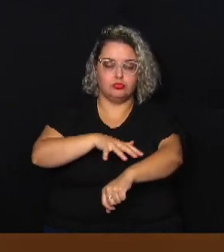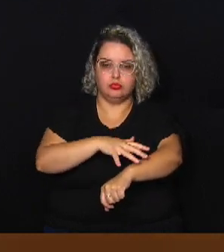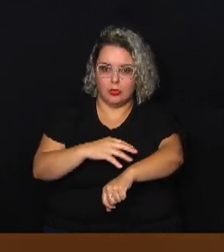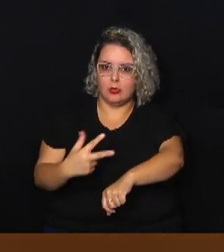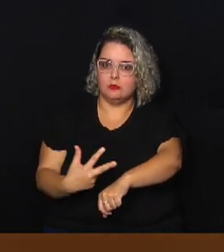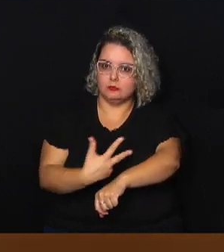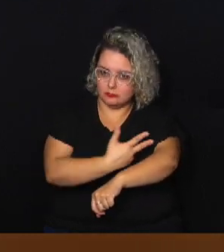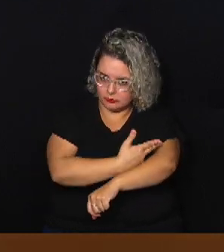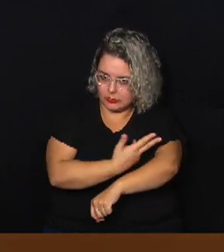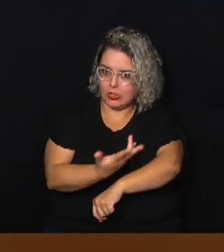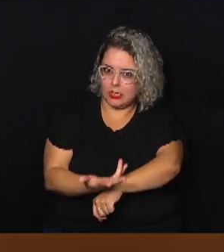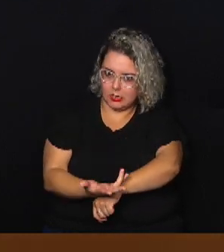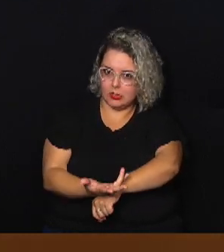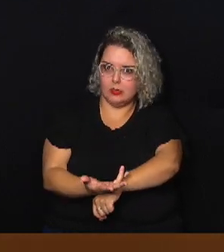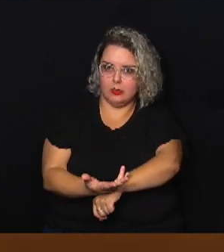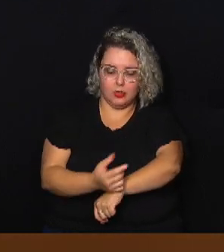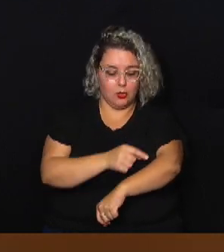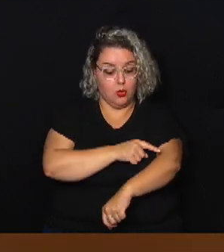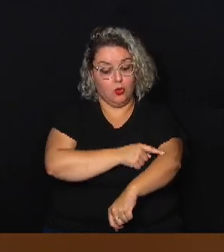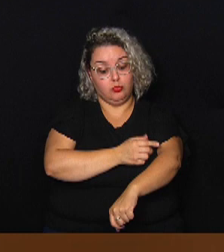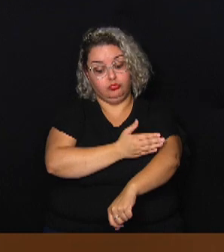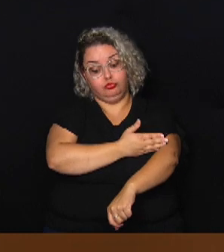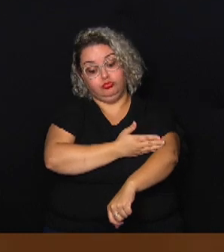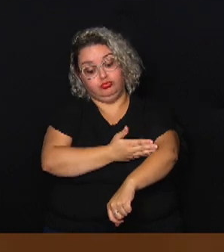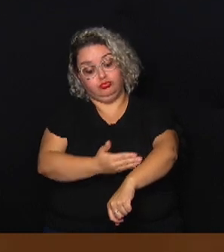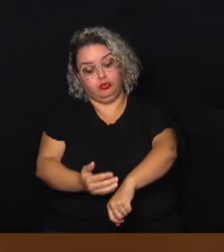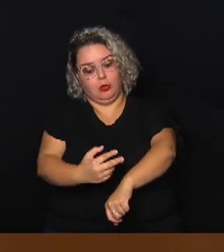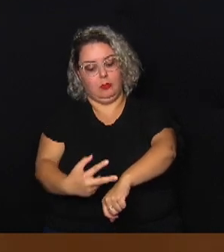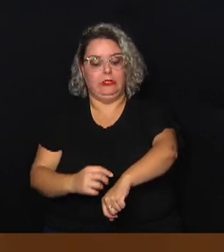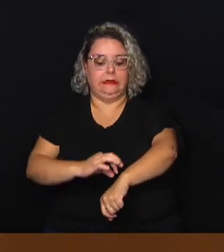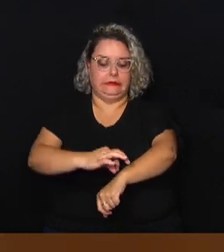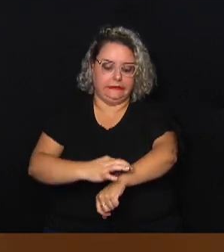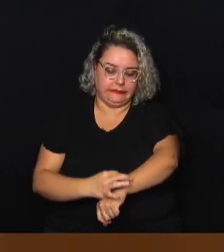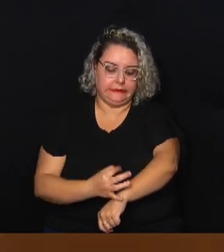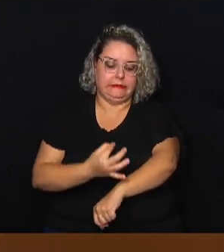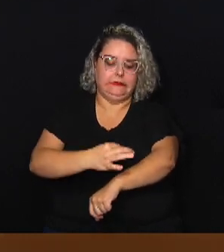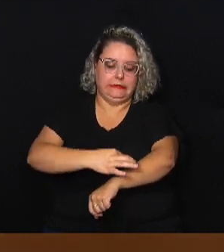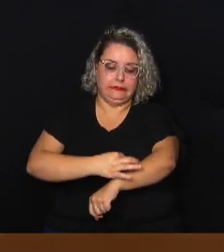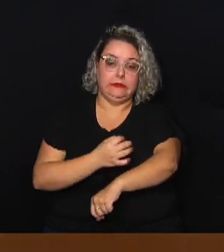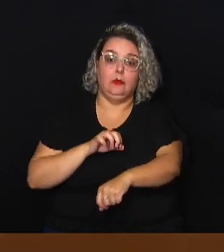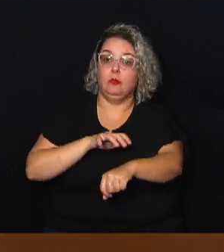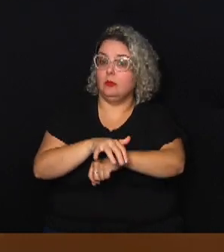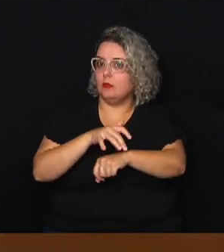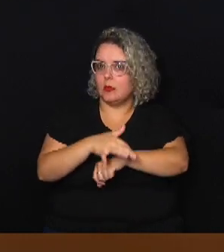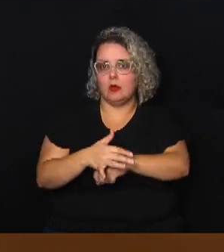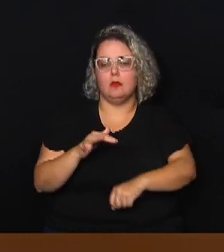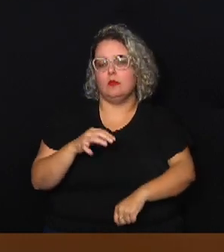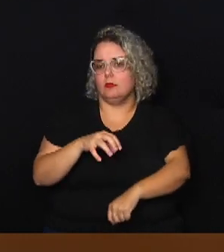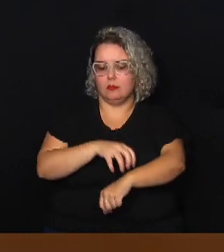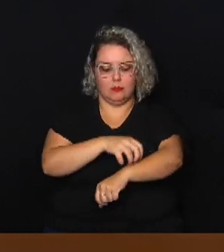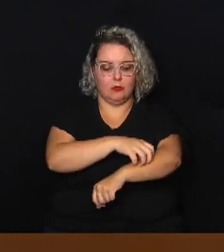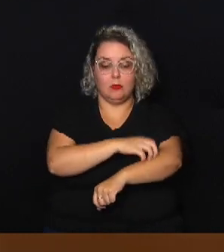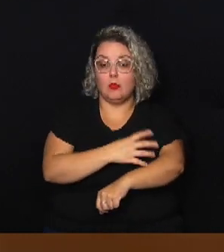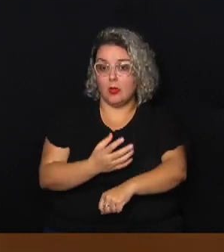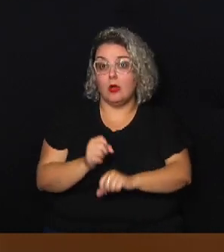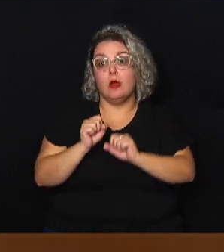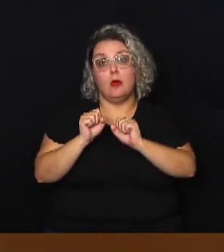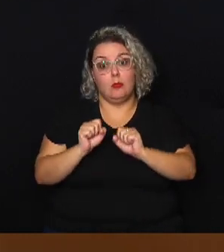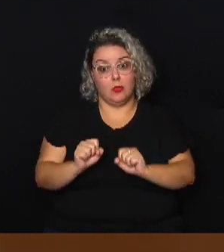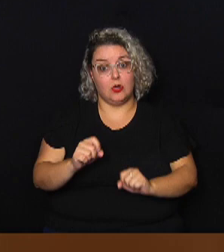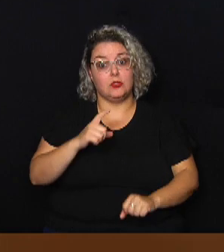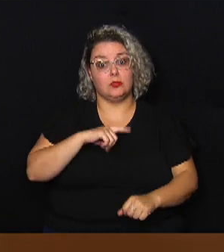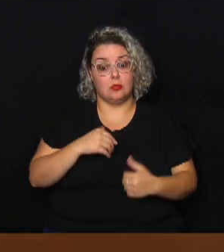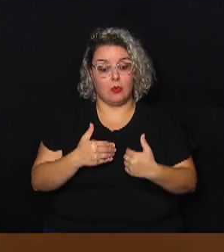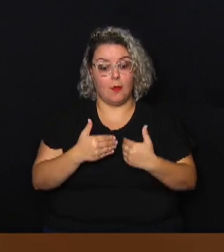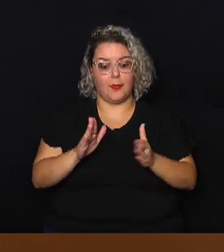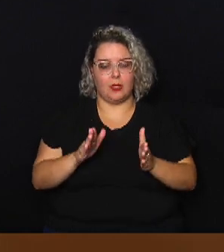faz cortes e na hora de fechamento, se tiver uma infecção, um hematoma, alguma coleção, isso poderia ter até uma abertura do